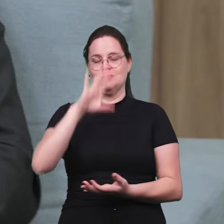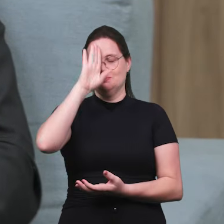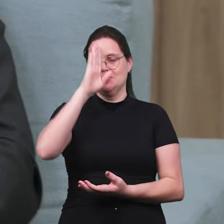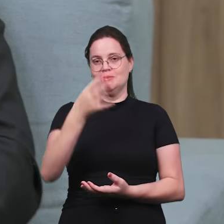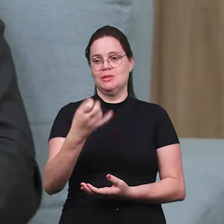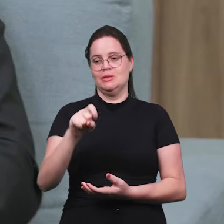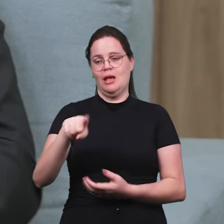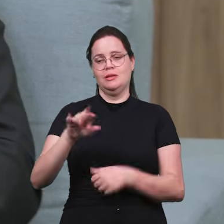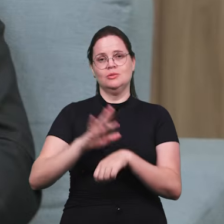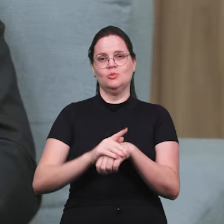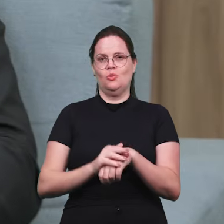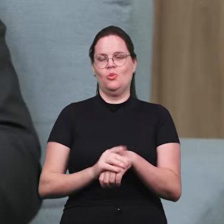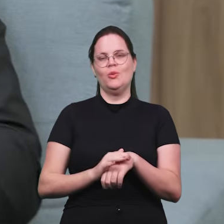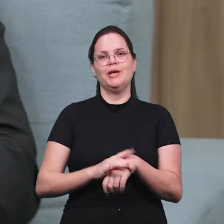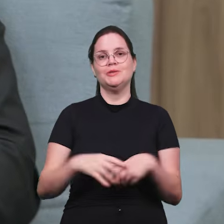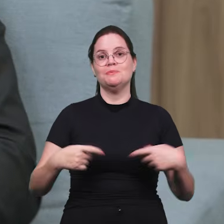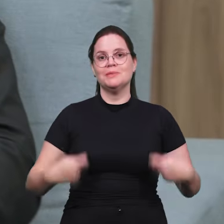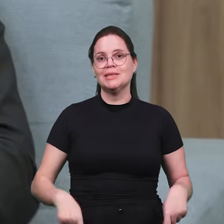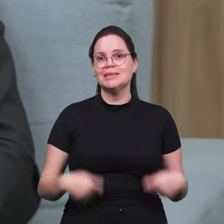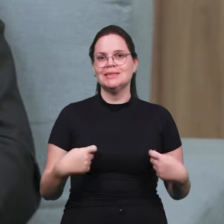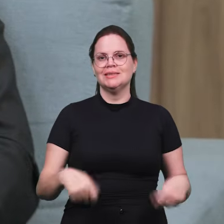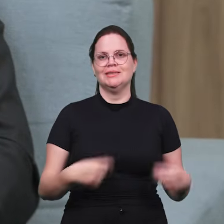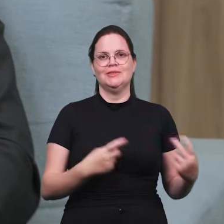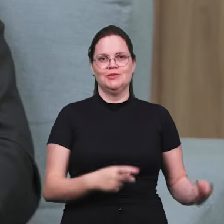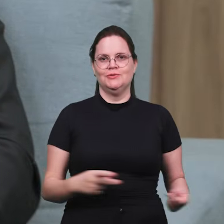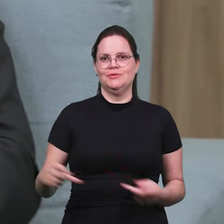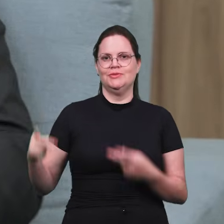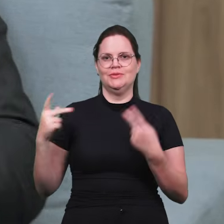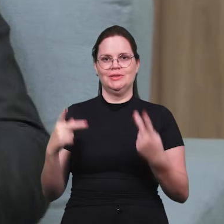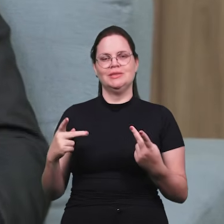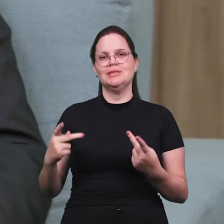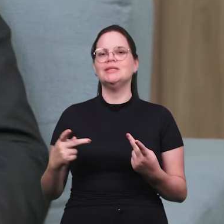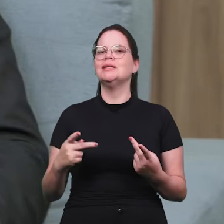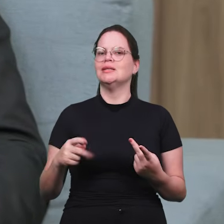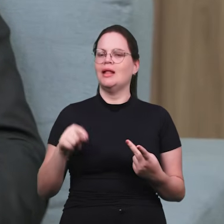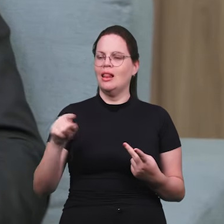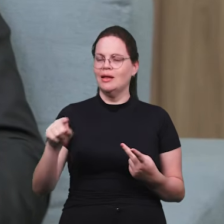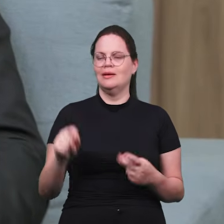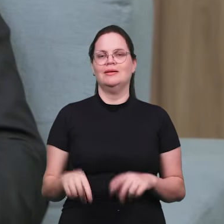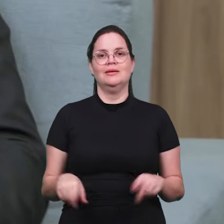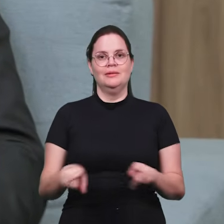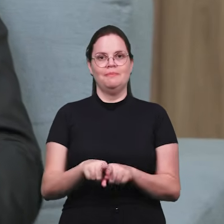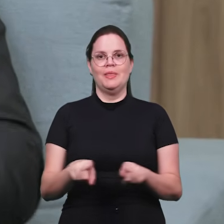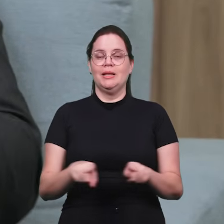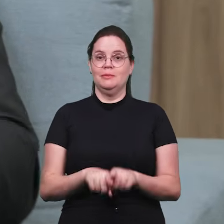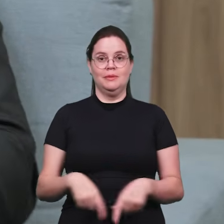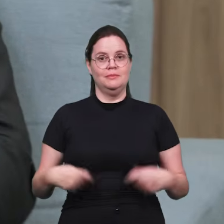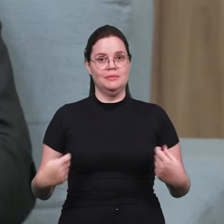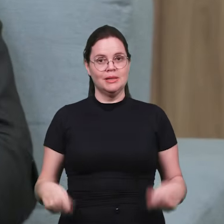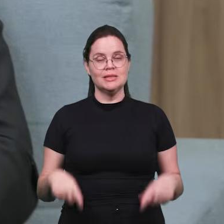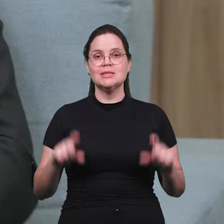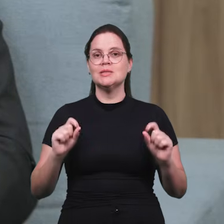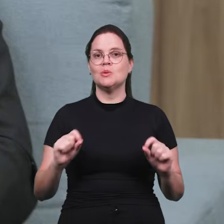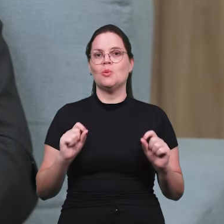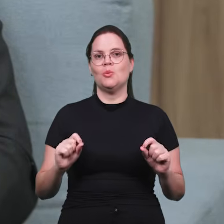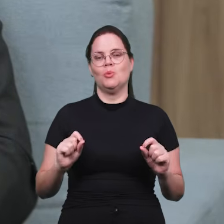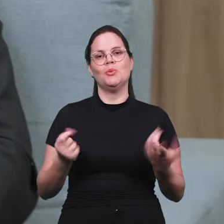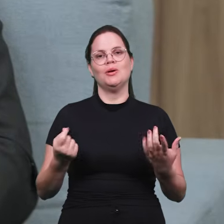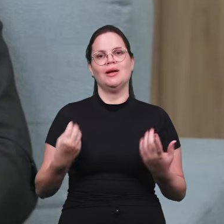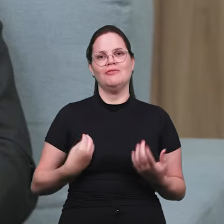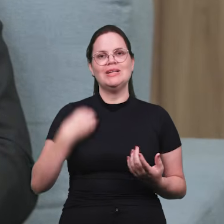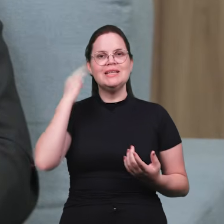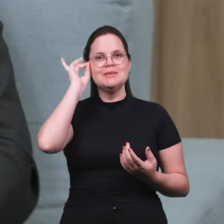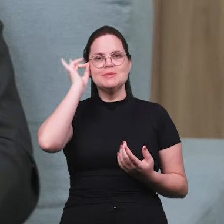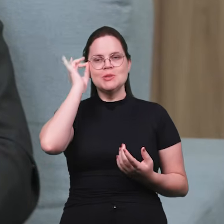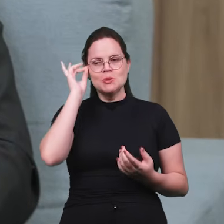eles estão carecendo de algo na parte da saúde e que automaticamente é suprido também